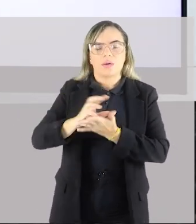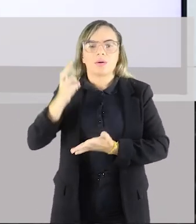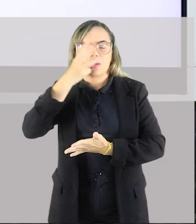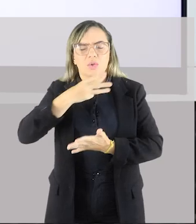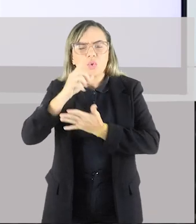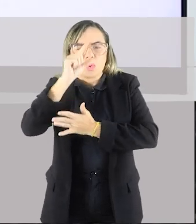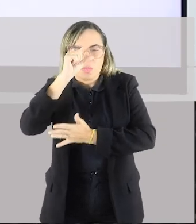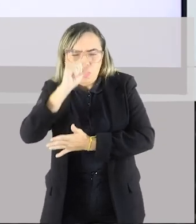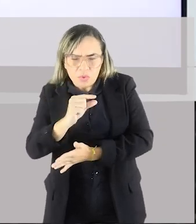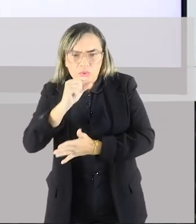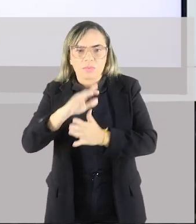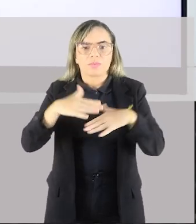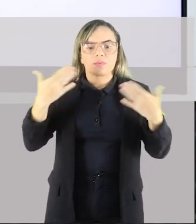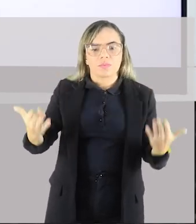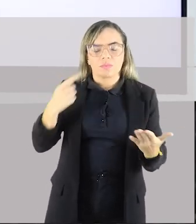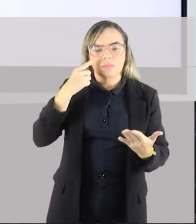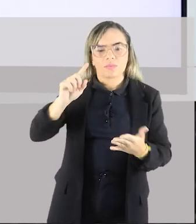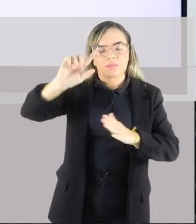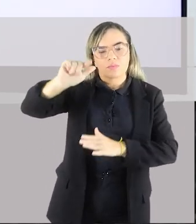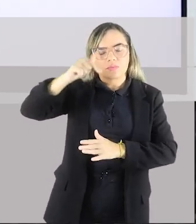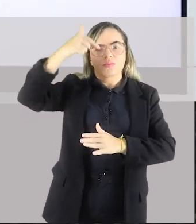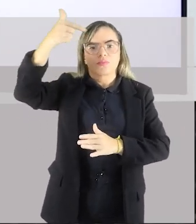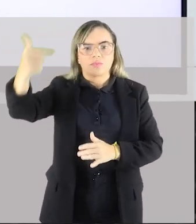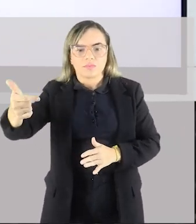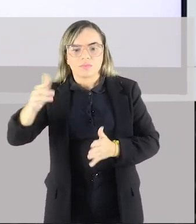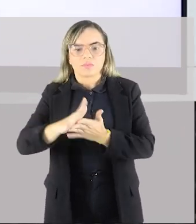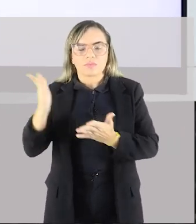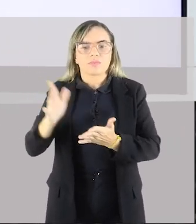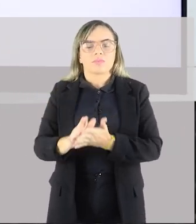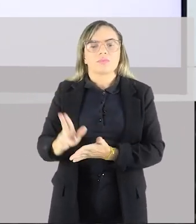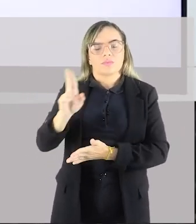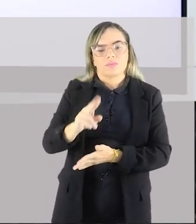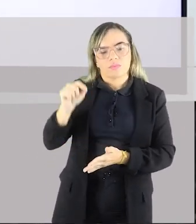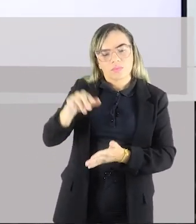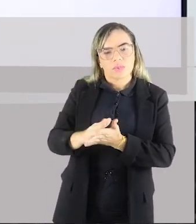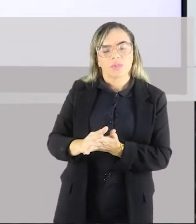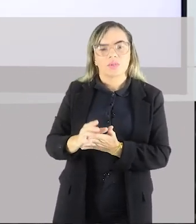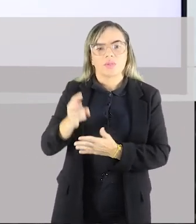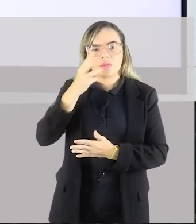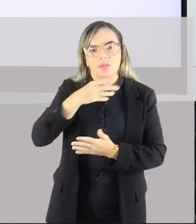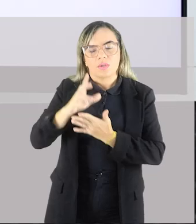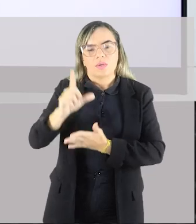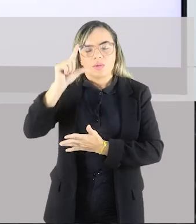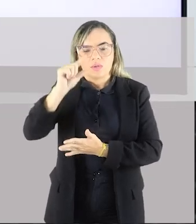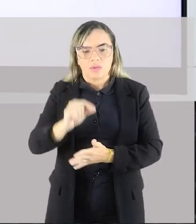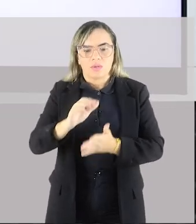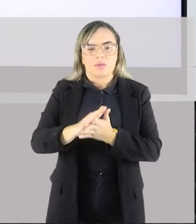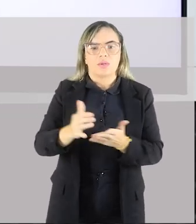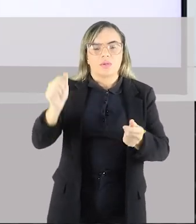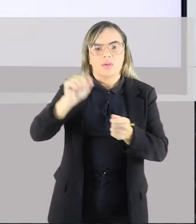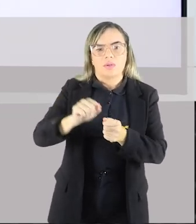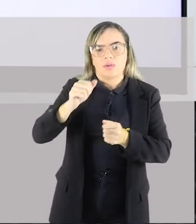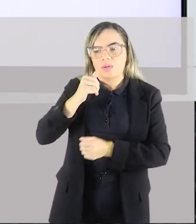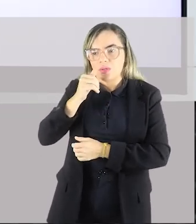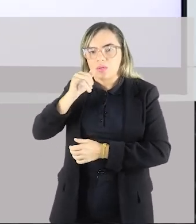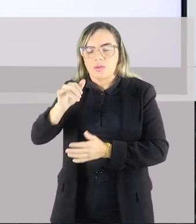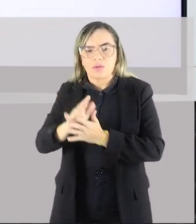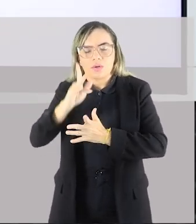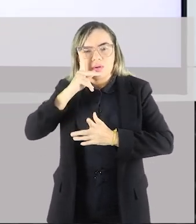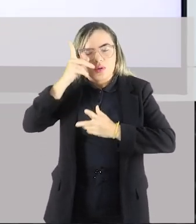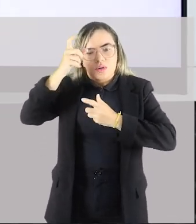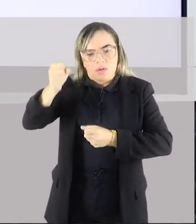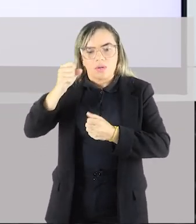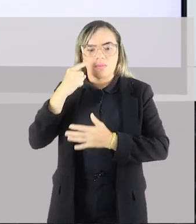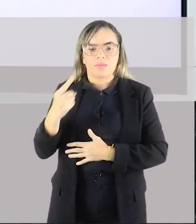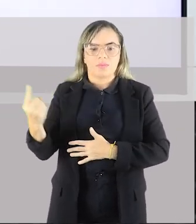bem pequenininho, tá certo? E aí depois a gente pega esse açúcar menor e faz, ali a nossa energia a partir dele,